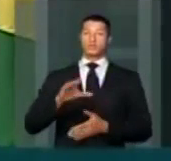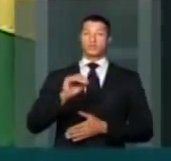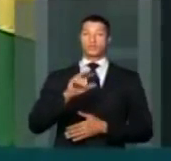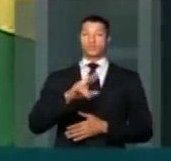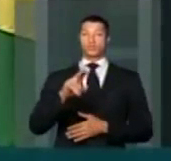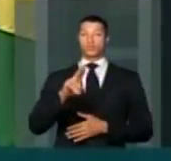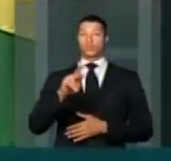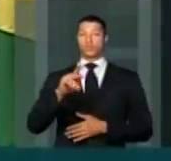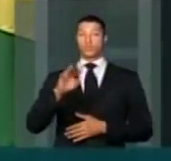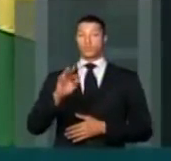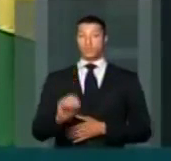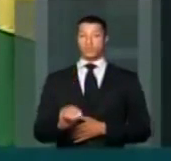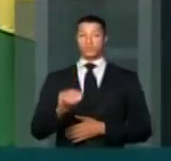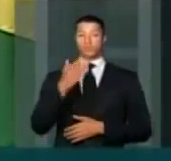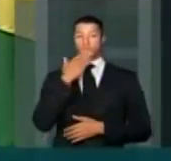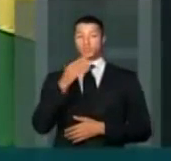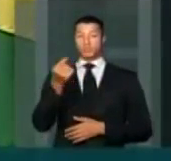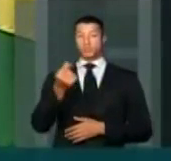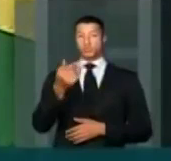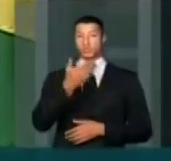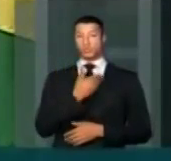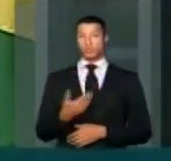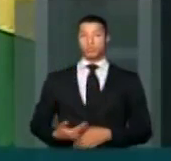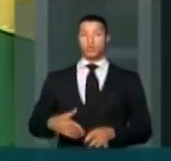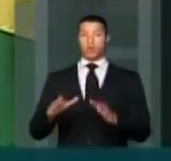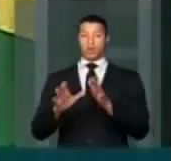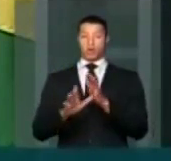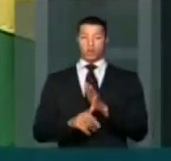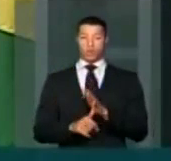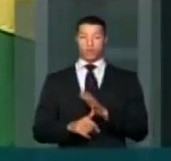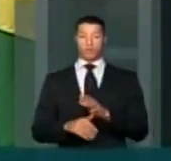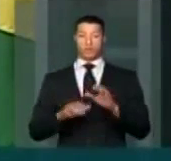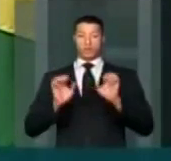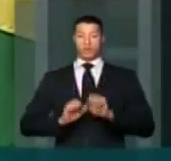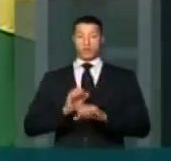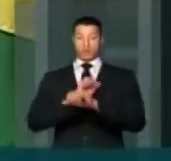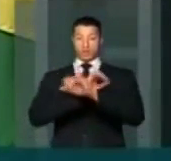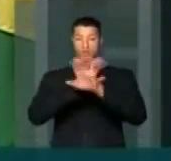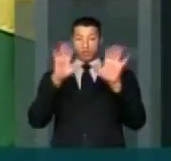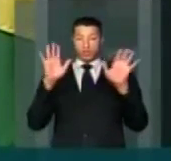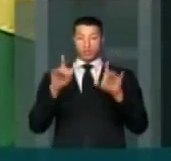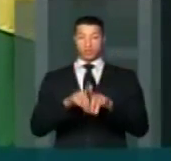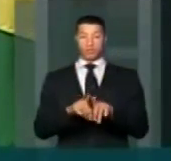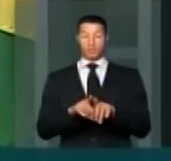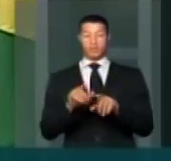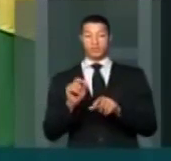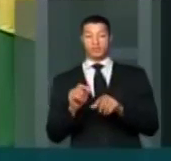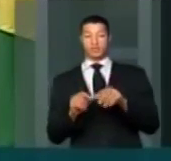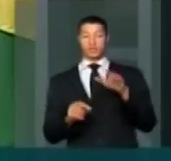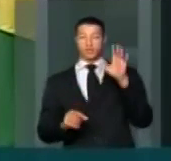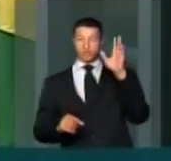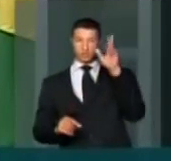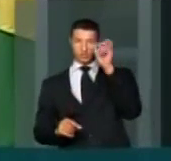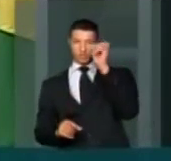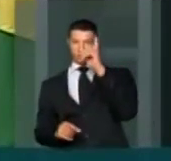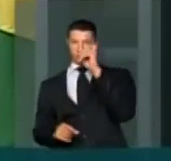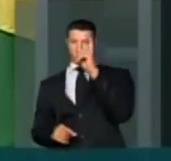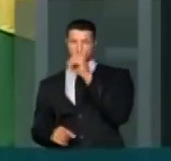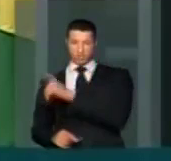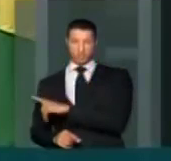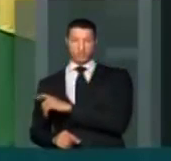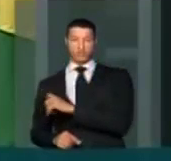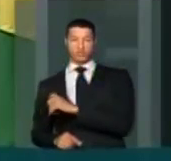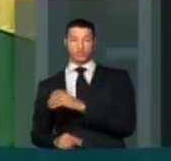e cobrar em juízo a devolução do dinheiro público roubado. É de clareza meridiana que a nefasta cultura da corrupção,